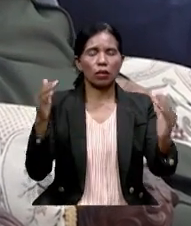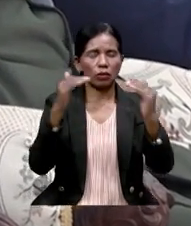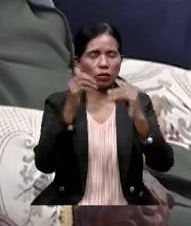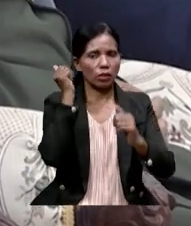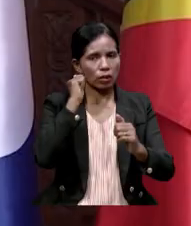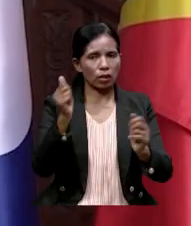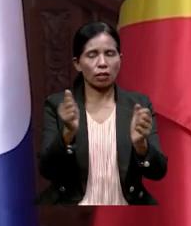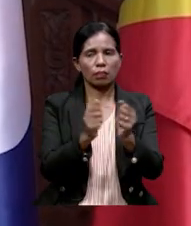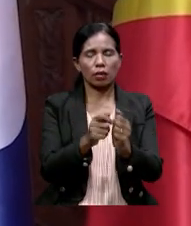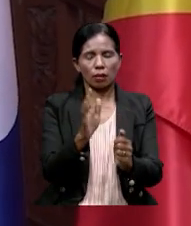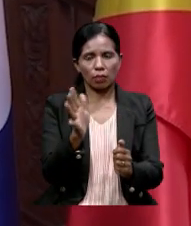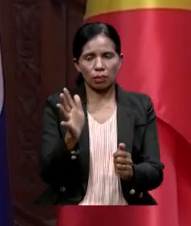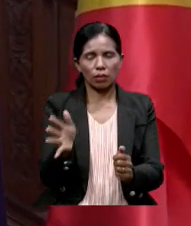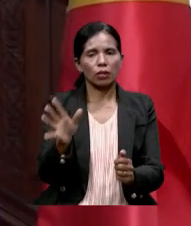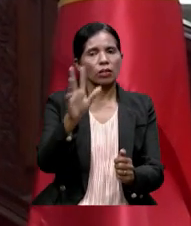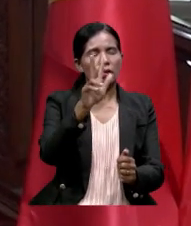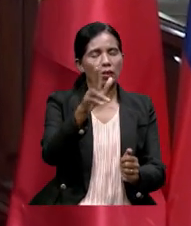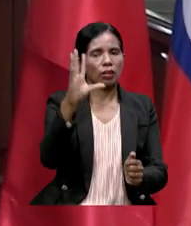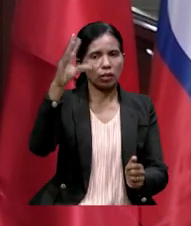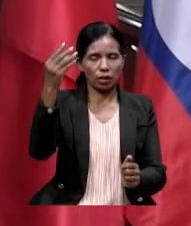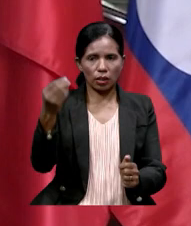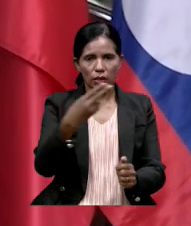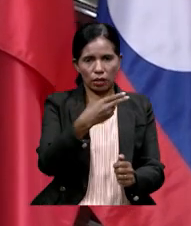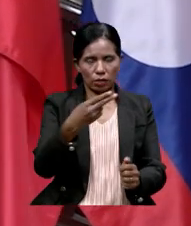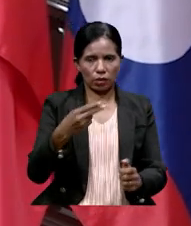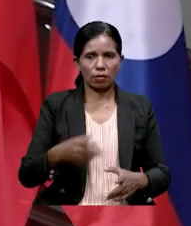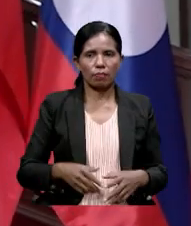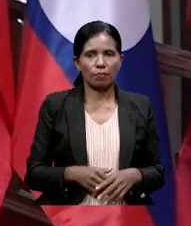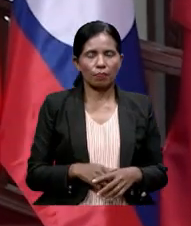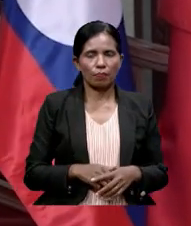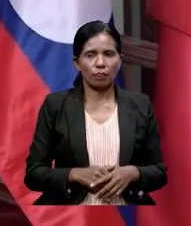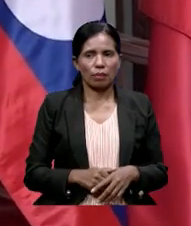badala hatnulu resin tolu e a Jakarta, Indonésia. Equipa Cobertura, GMN.